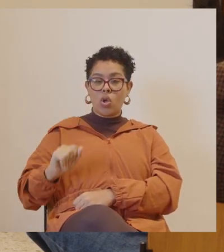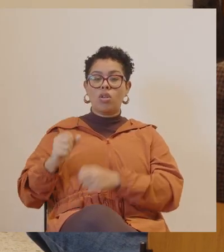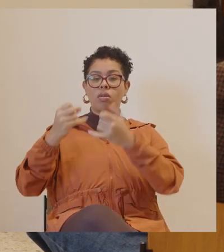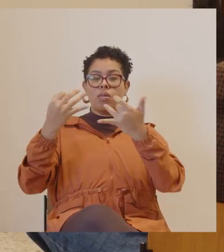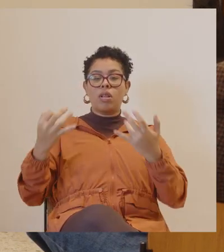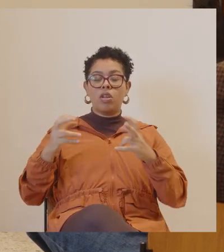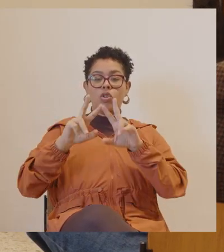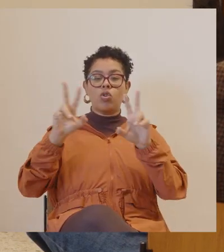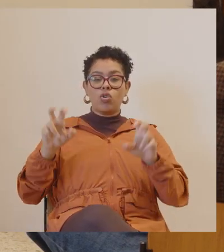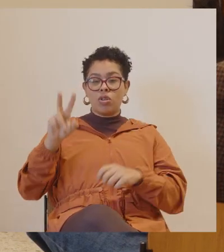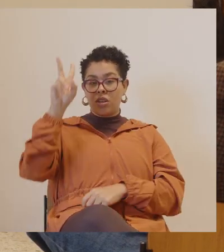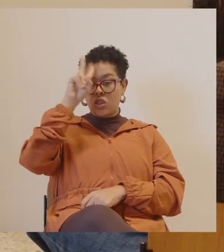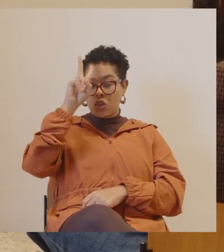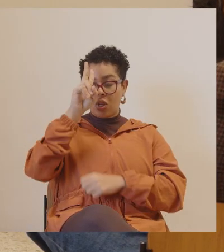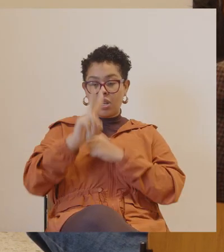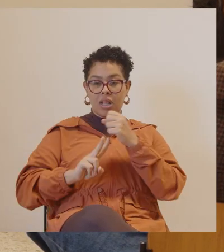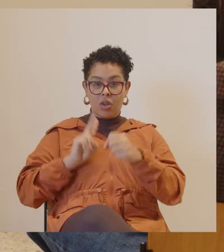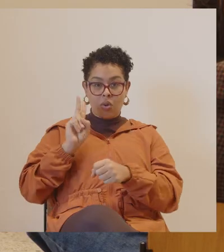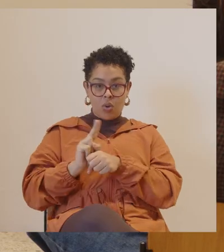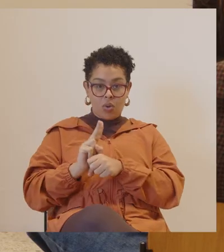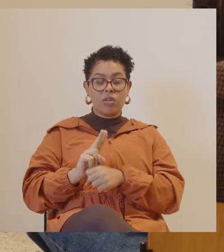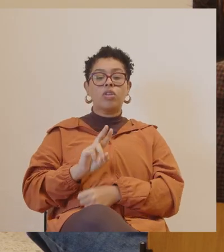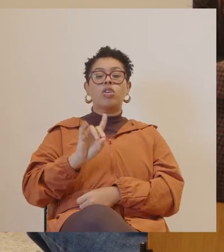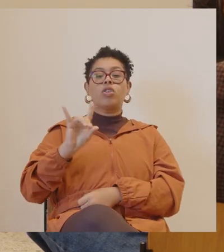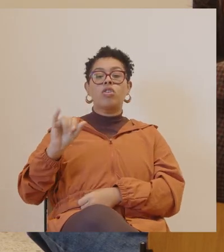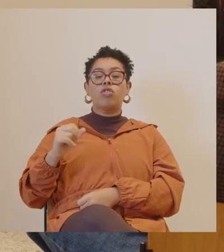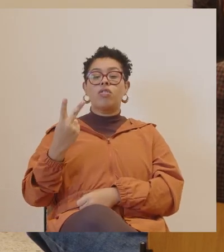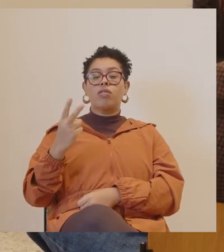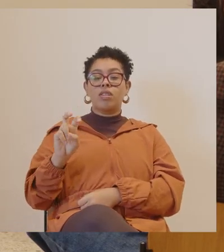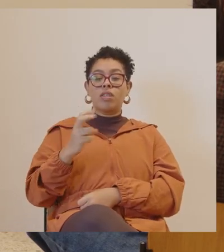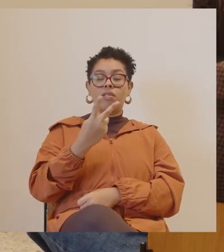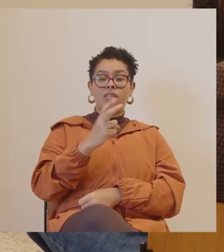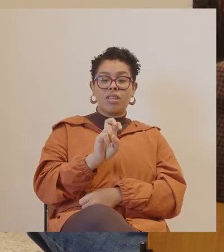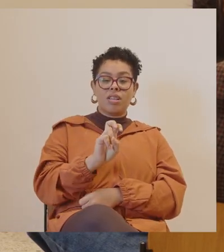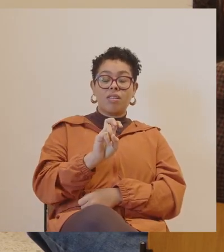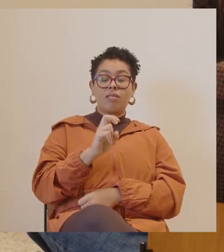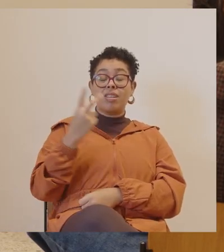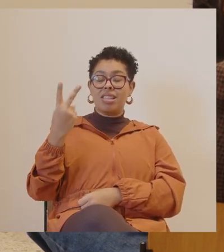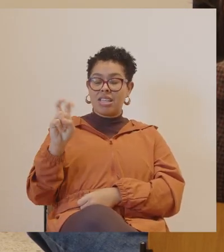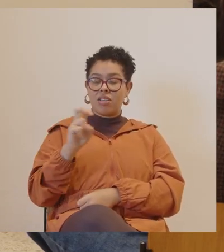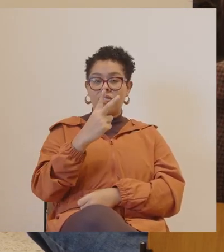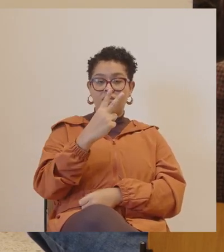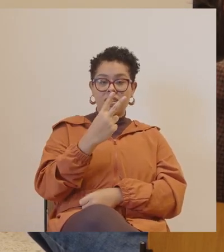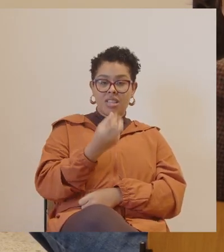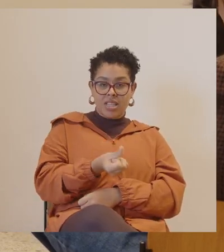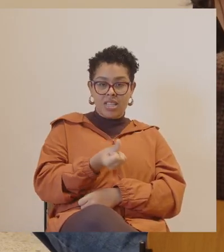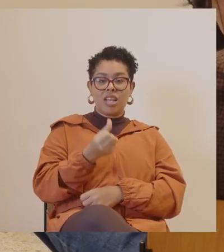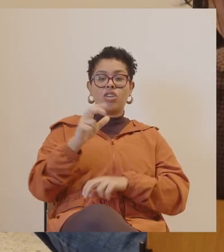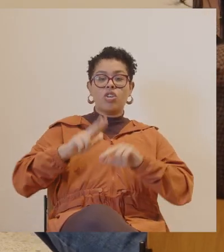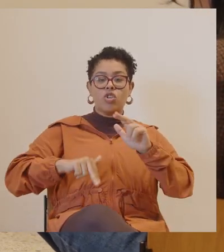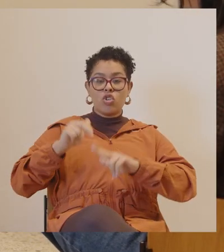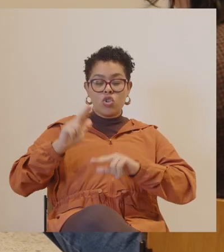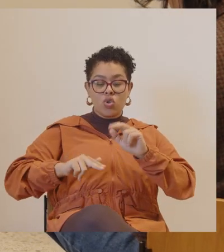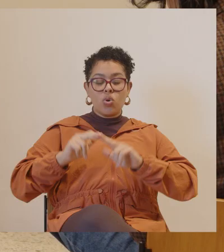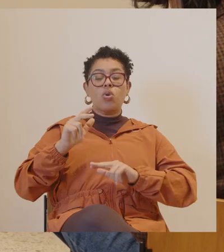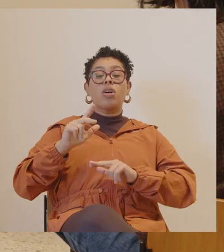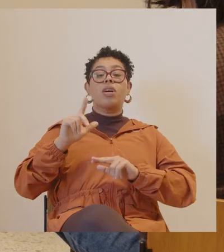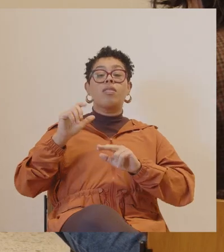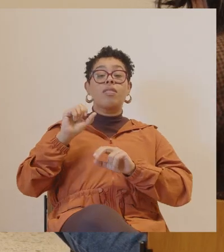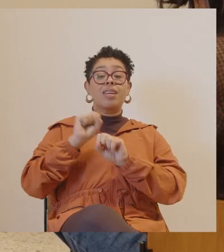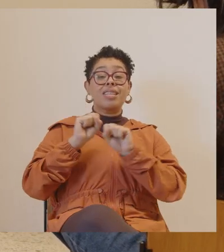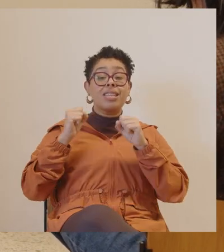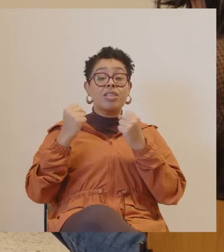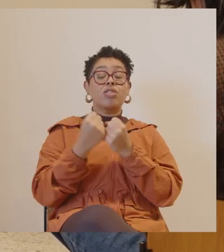relativas aí para histórias da ecologia. No dia 25 e 26 de junho, a gente vai ter um seminário virtual de